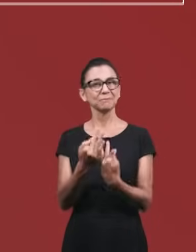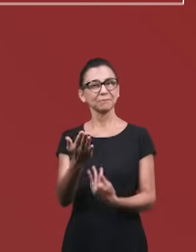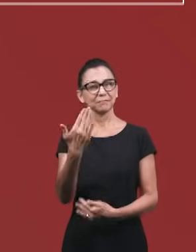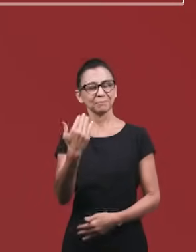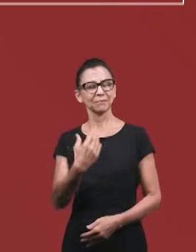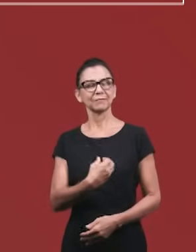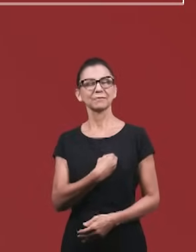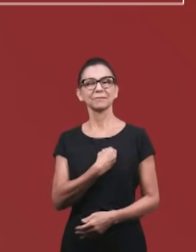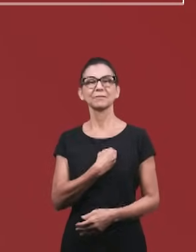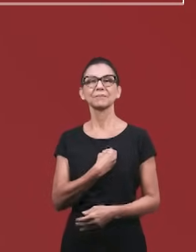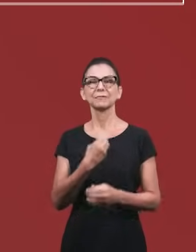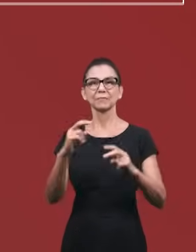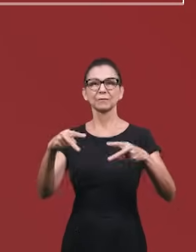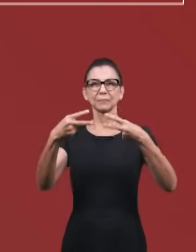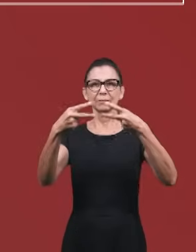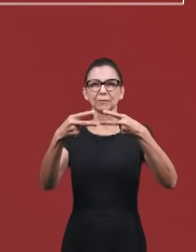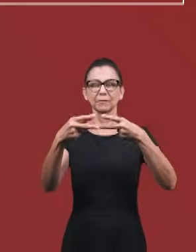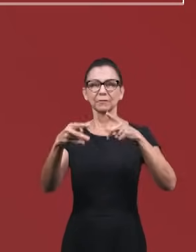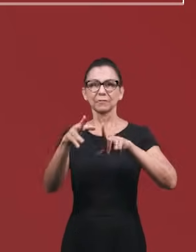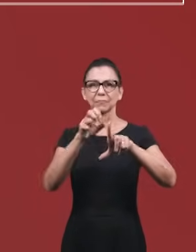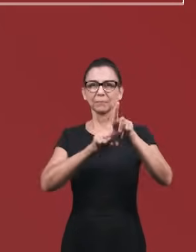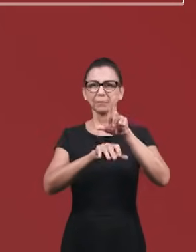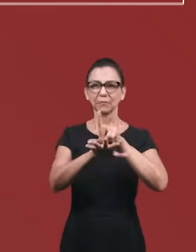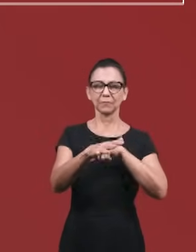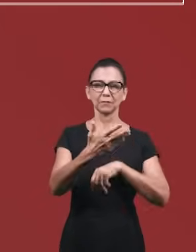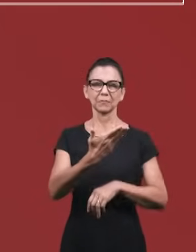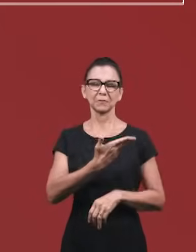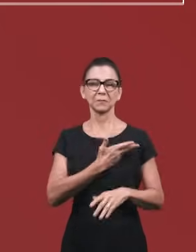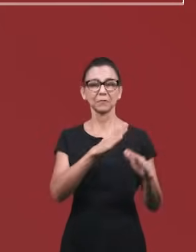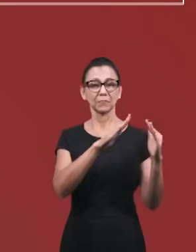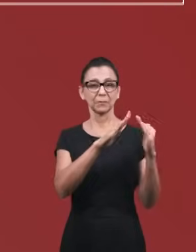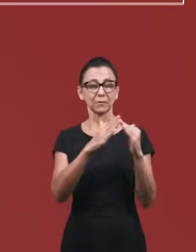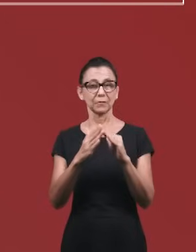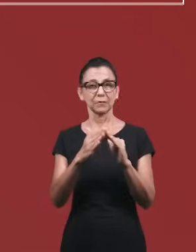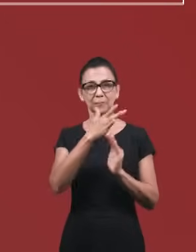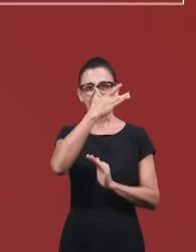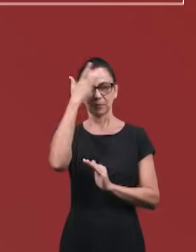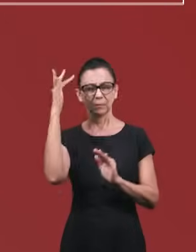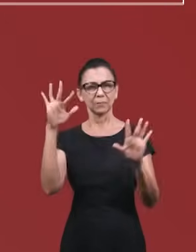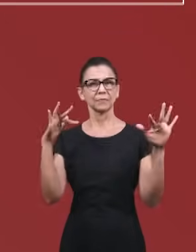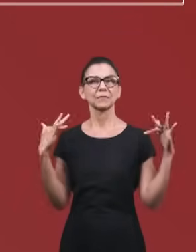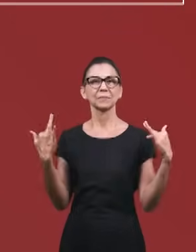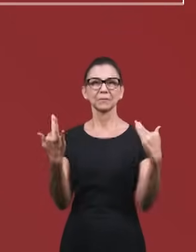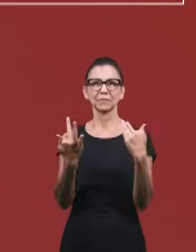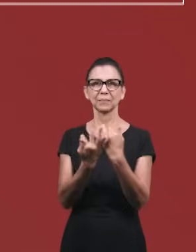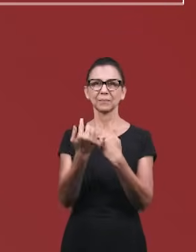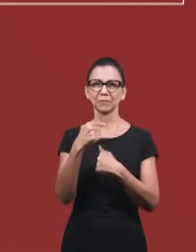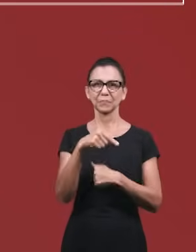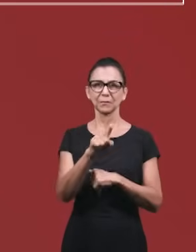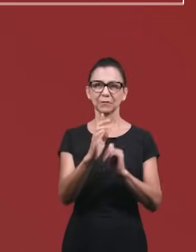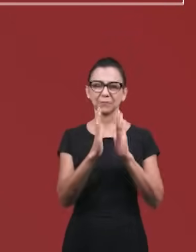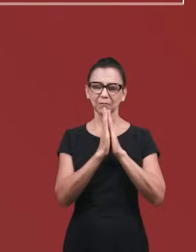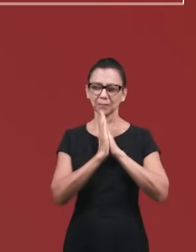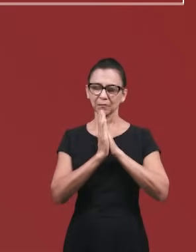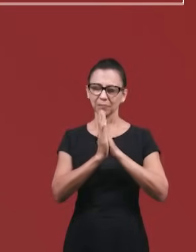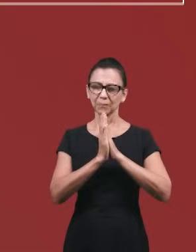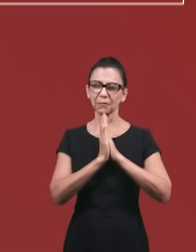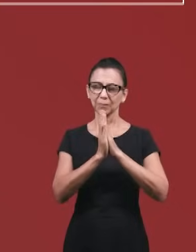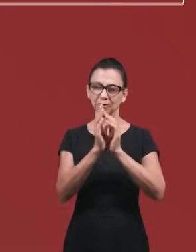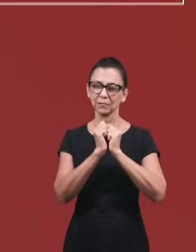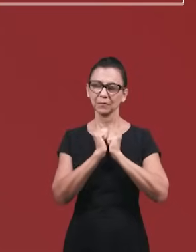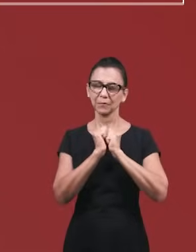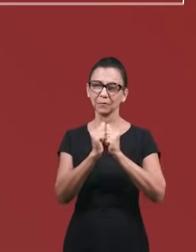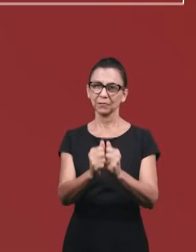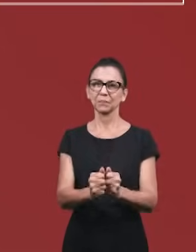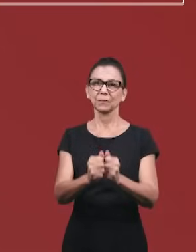sua família para participarem. Compartilhe esse link, passe para amigos, vizinhos, parentes, pessoas por quem você